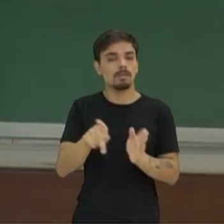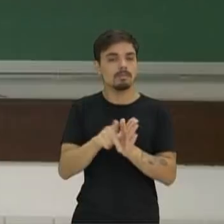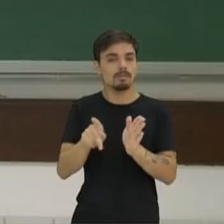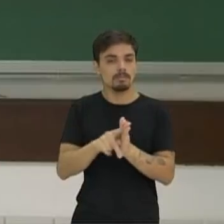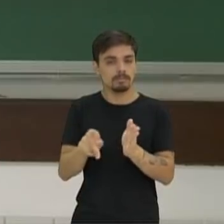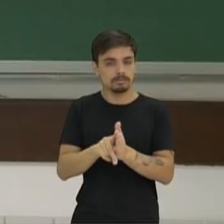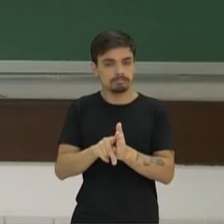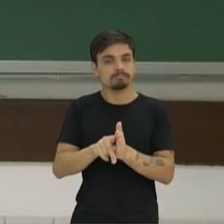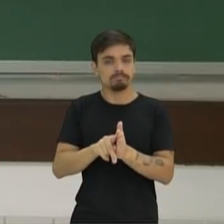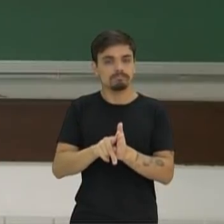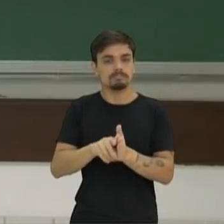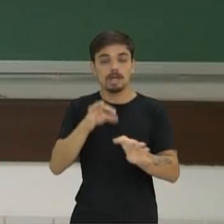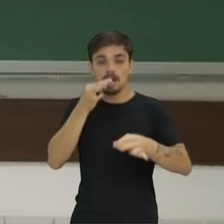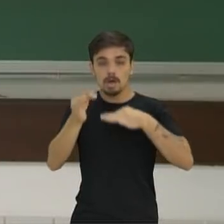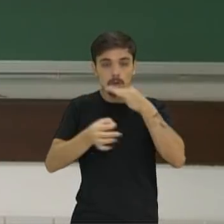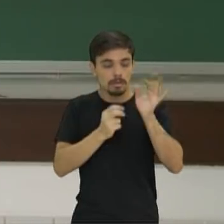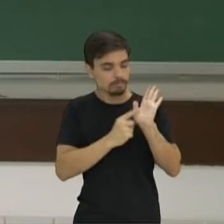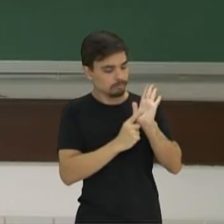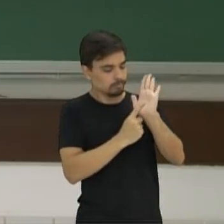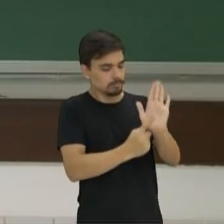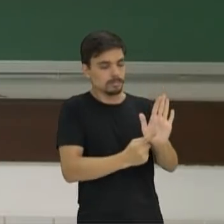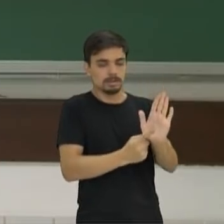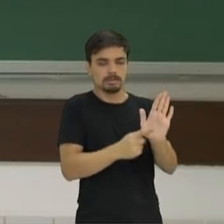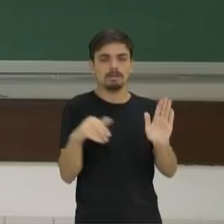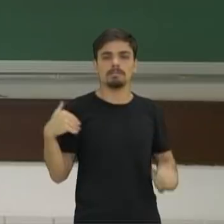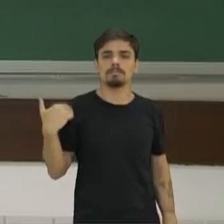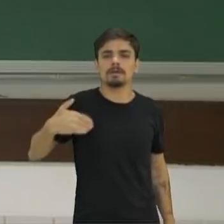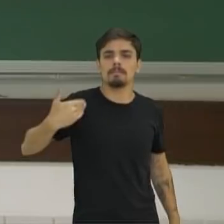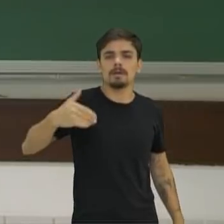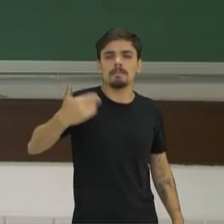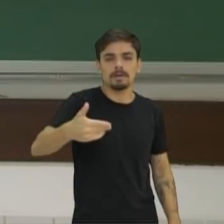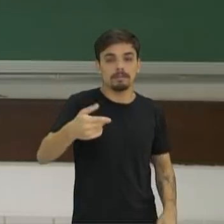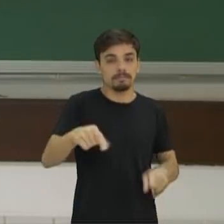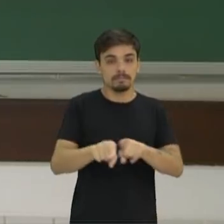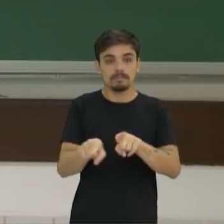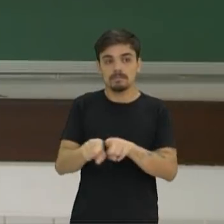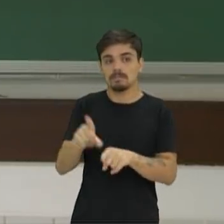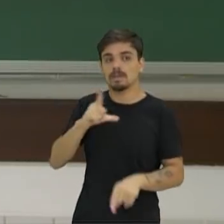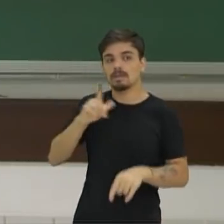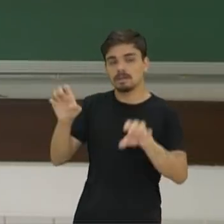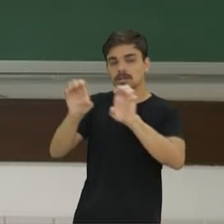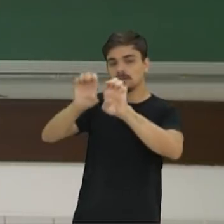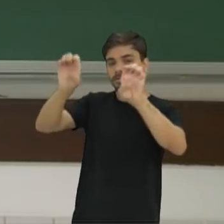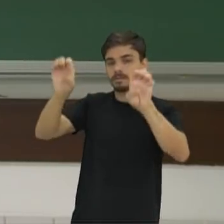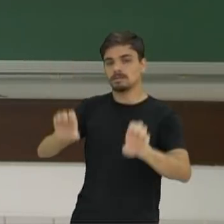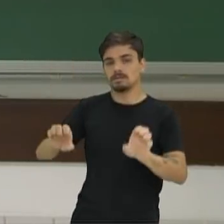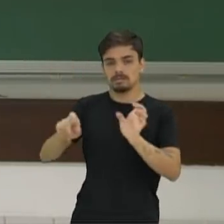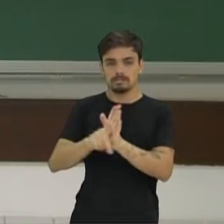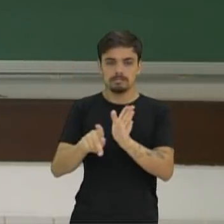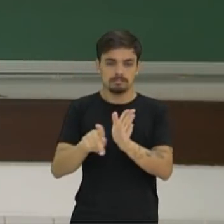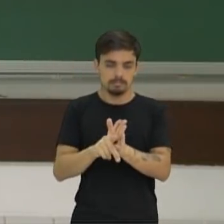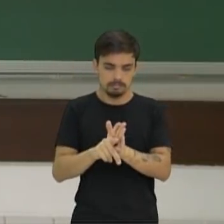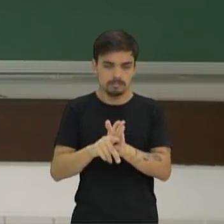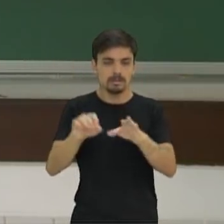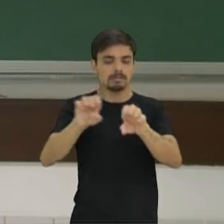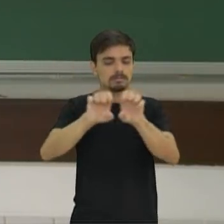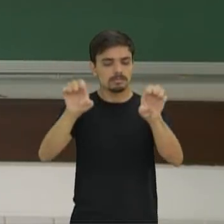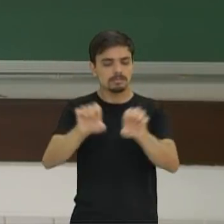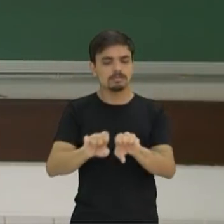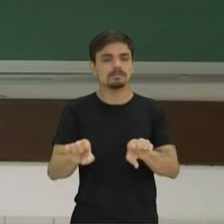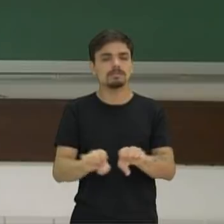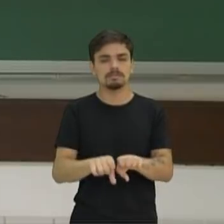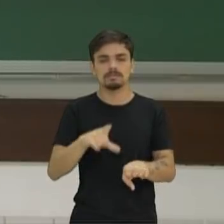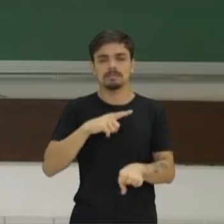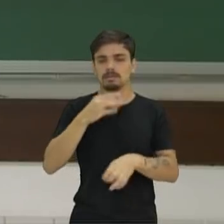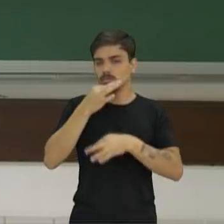argumentos aparecem com mais frequência. Então, eu tenho ali a estrutura do meu artigo de opinião. Os argumentos,